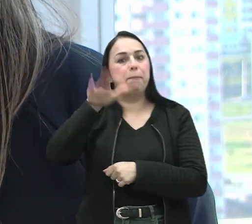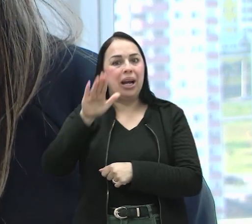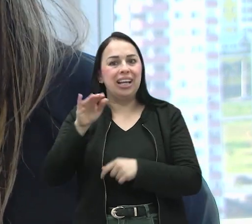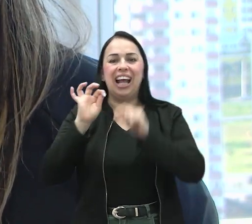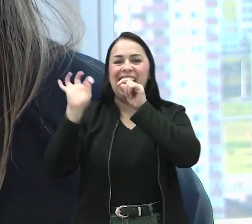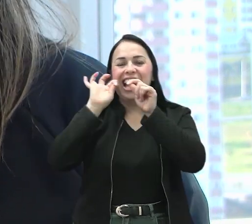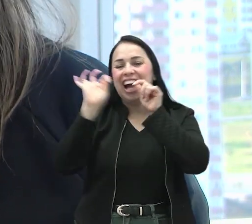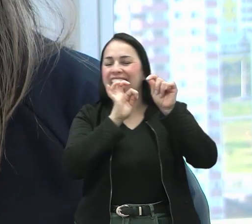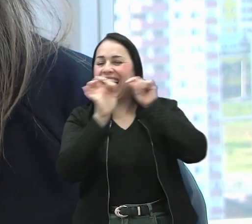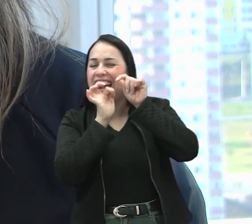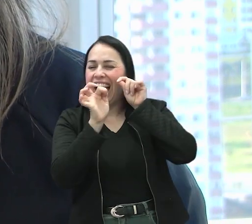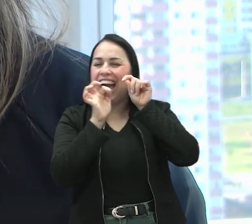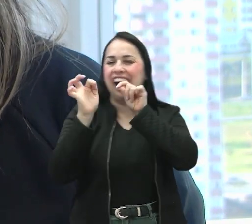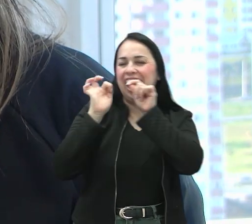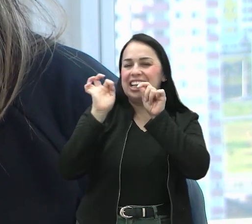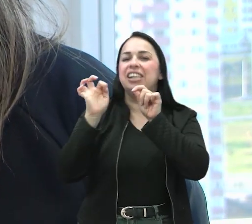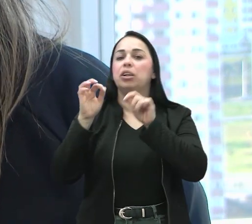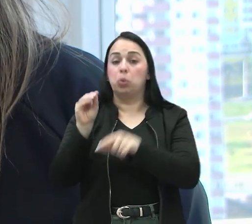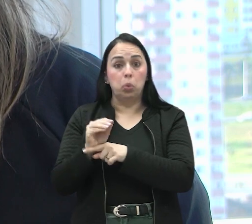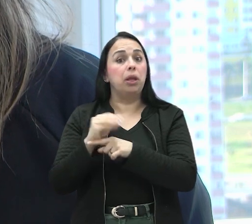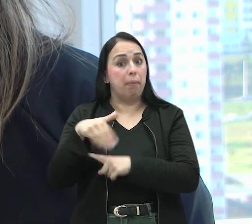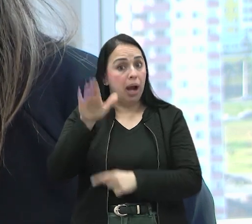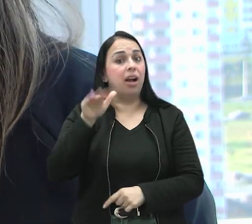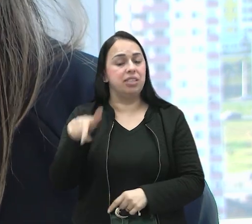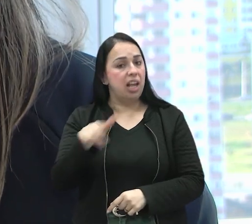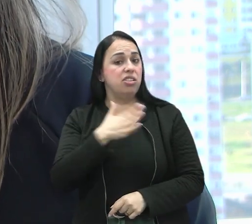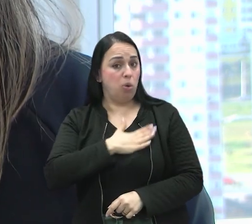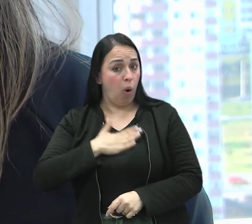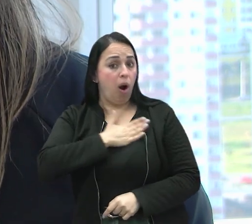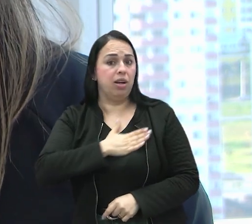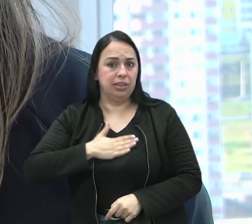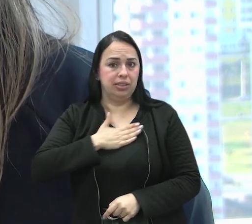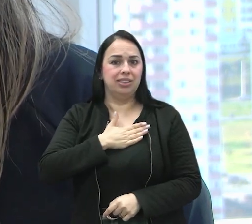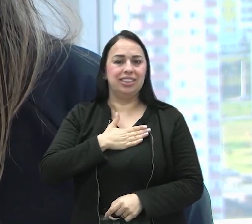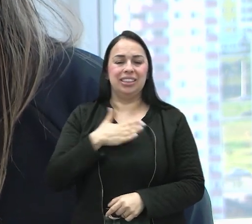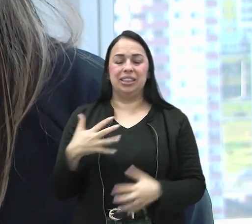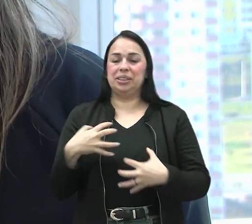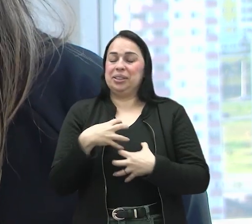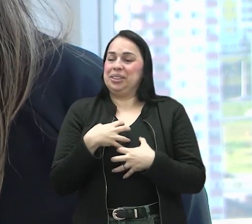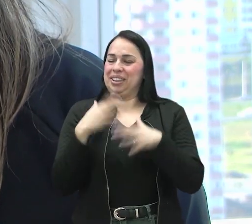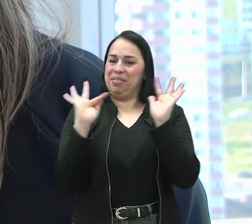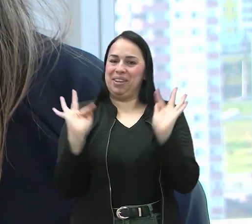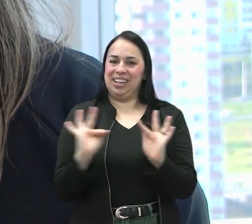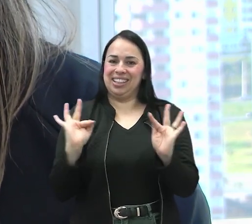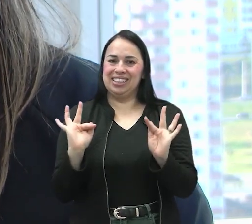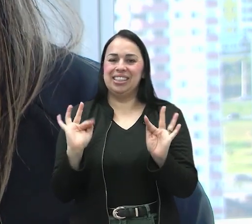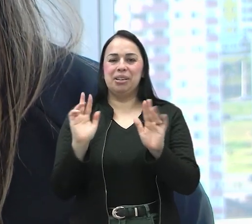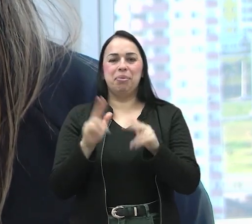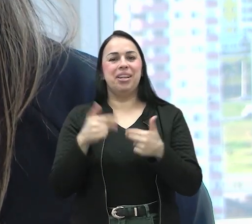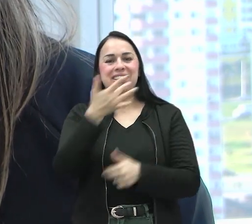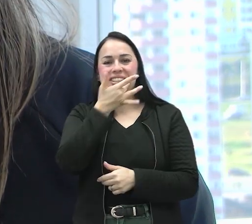gente coloca aí o aparelho e eles começam a cuidar mais dos dentes, eles gostam bastante e ficam bem motivados,